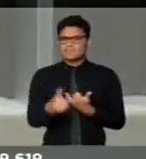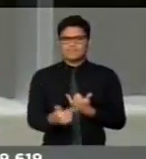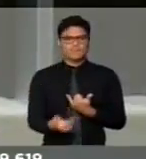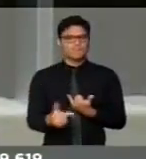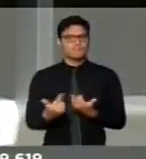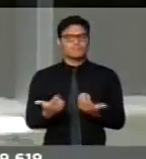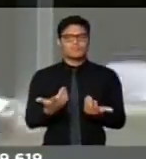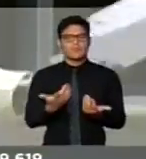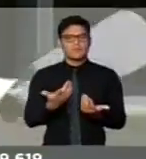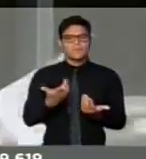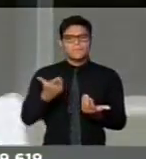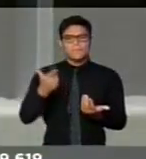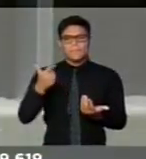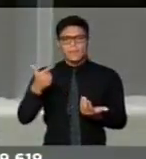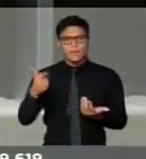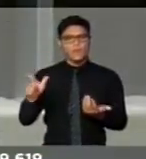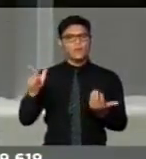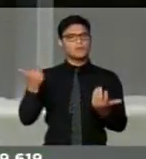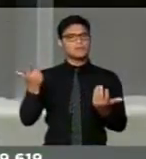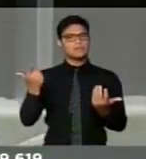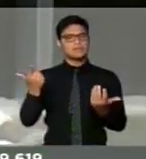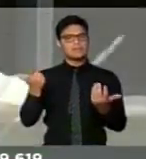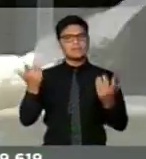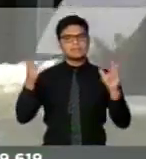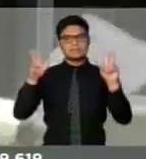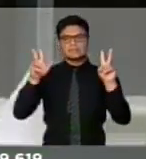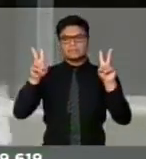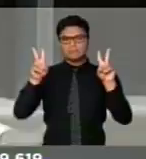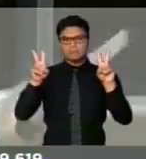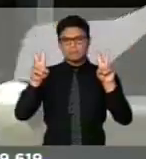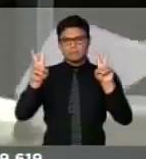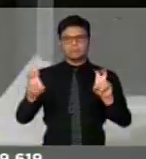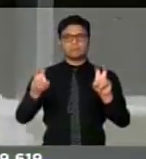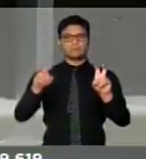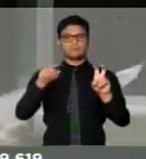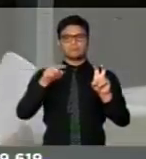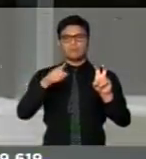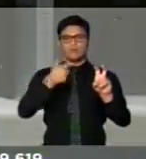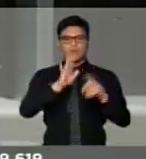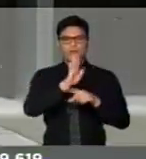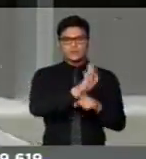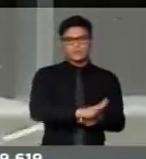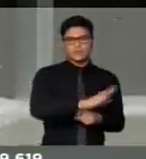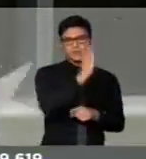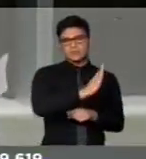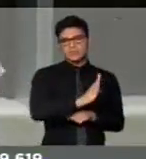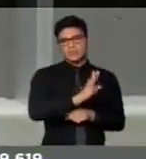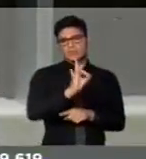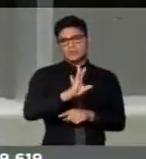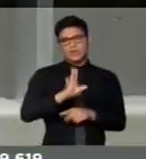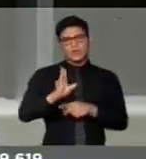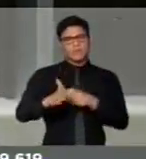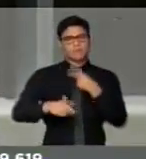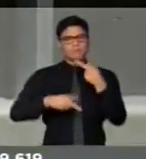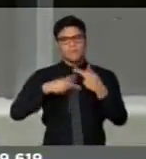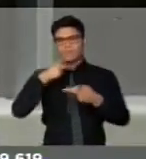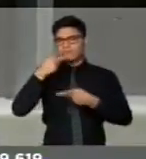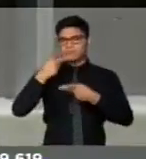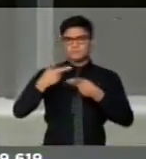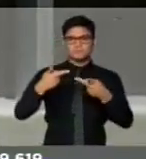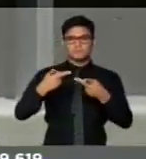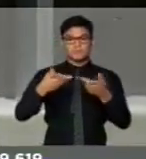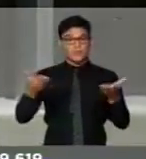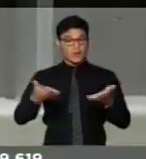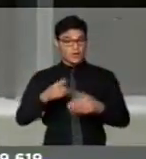contribuição a dar ao povo brasileiro, a não ser xingamentos falatórios. E como este momento é